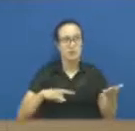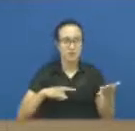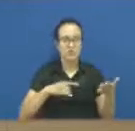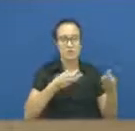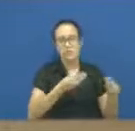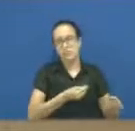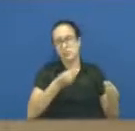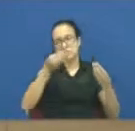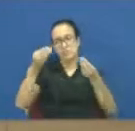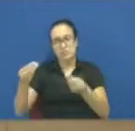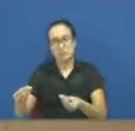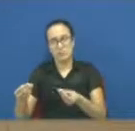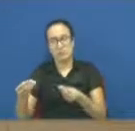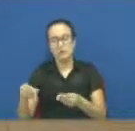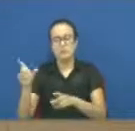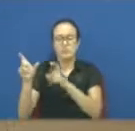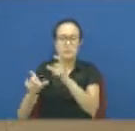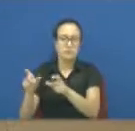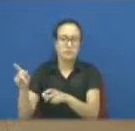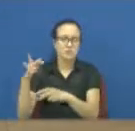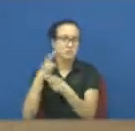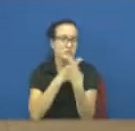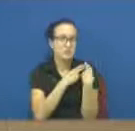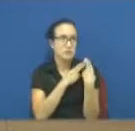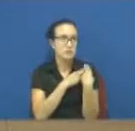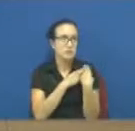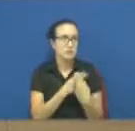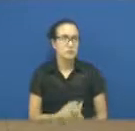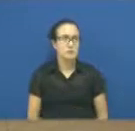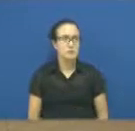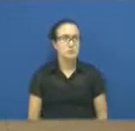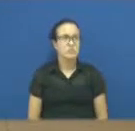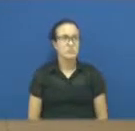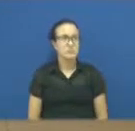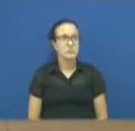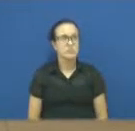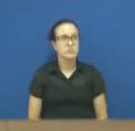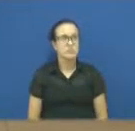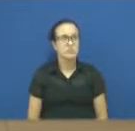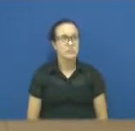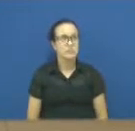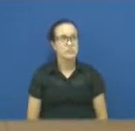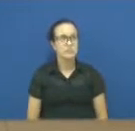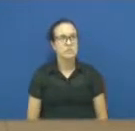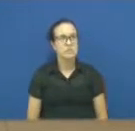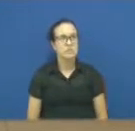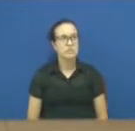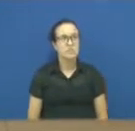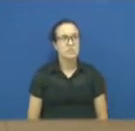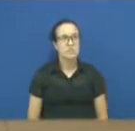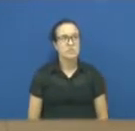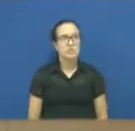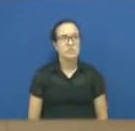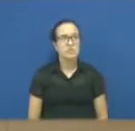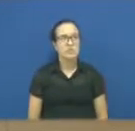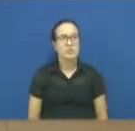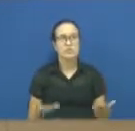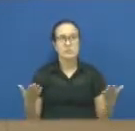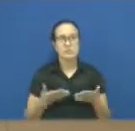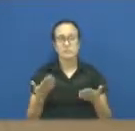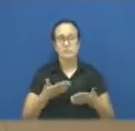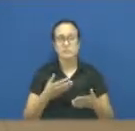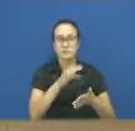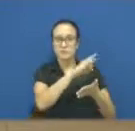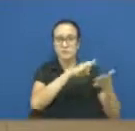às pessoas responsáveis. Aliás, aos remetentes solicitados. Apreciaremos agora a